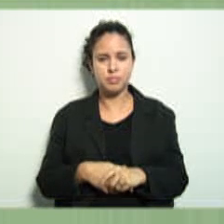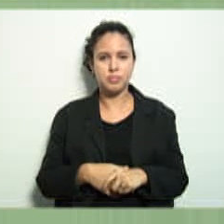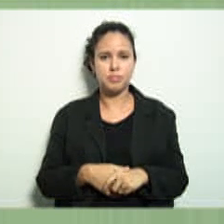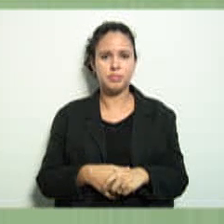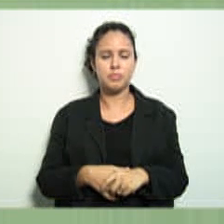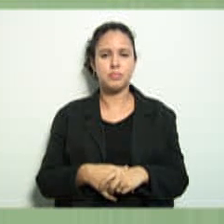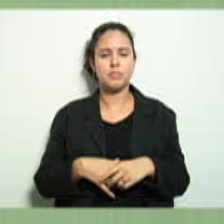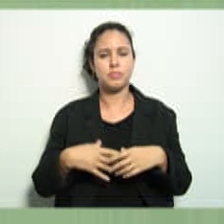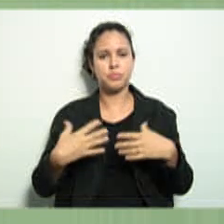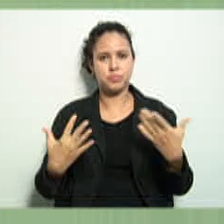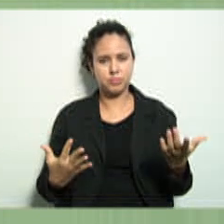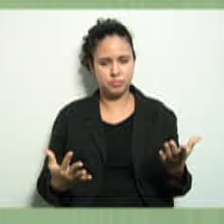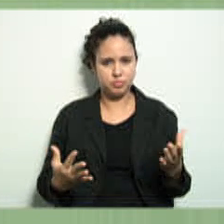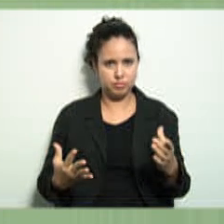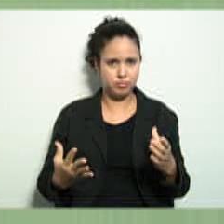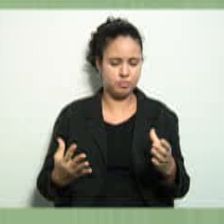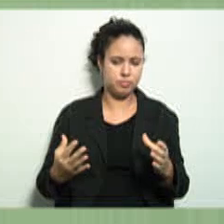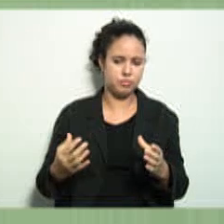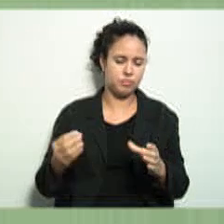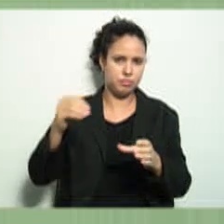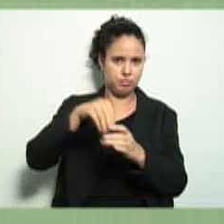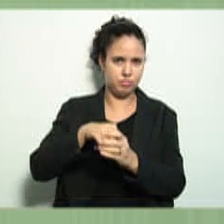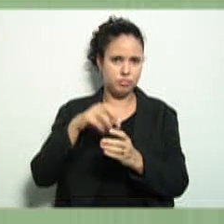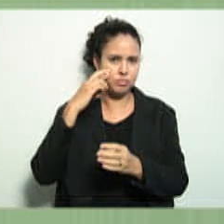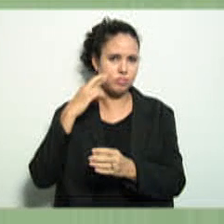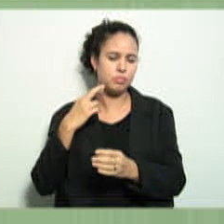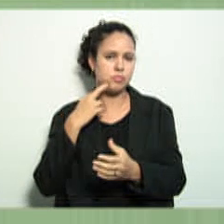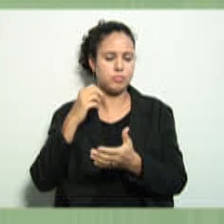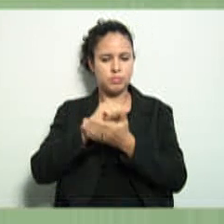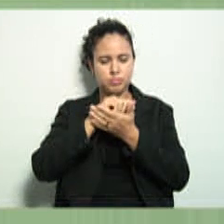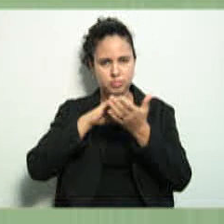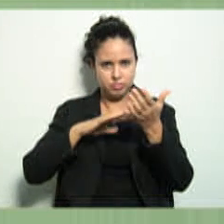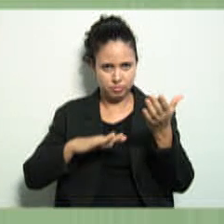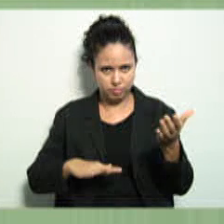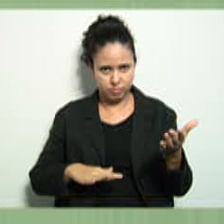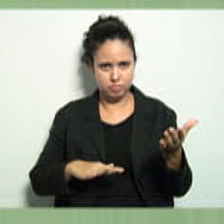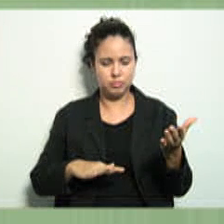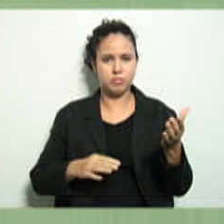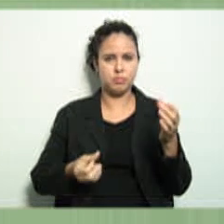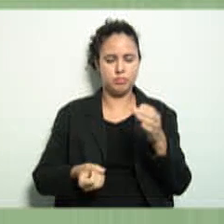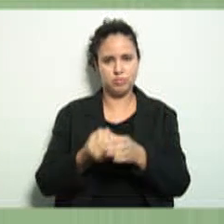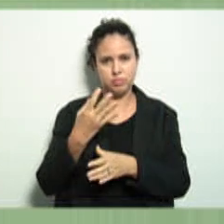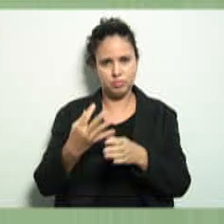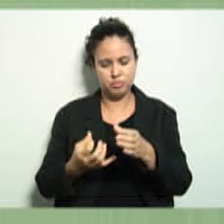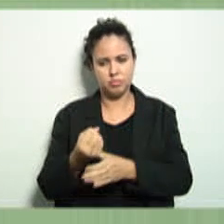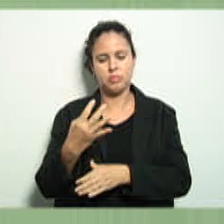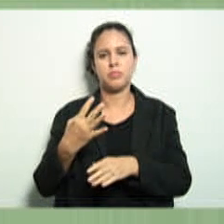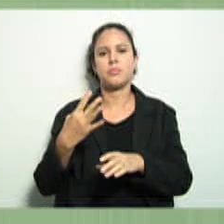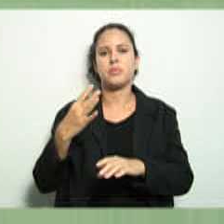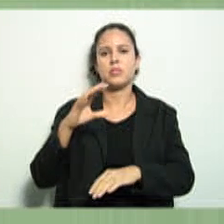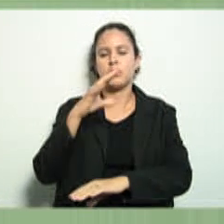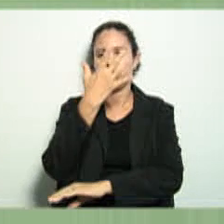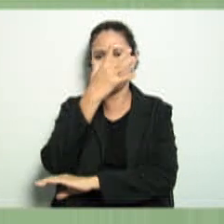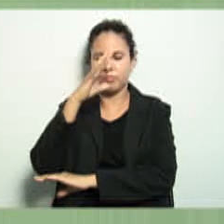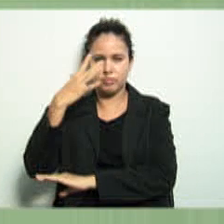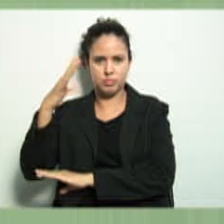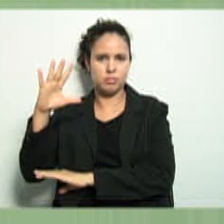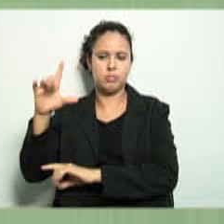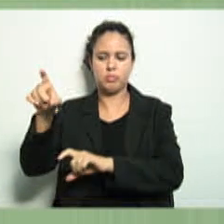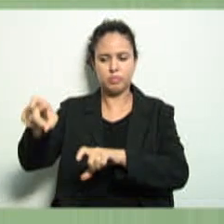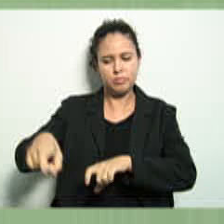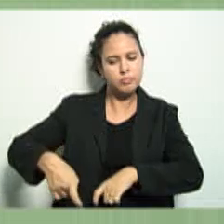Ainda que a atividade produtiva de Rondônia seja agropecuária, extrativa e madeireira,